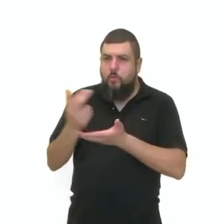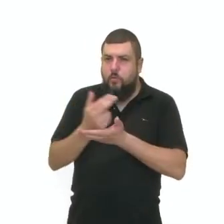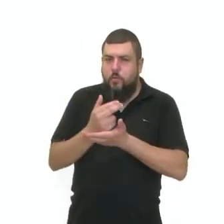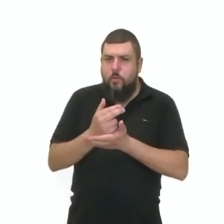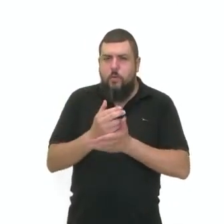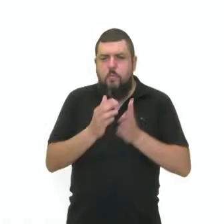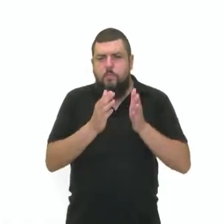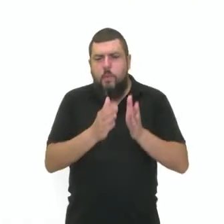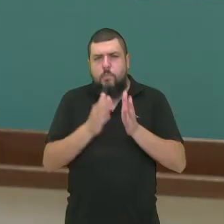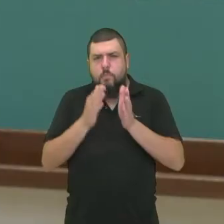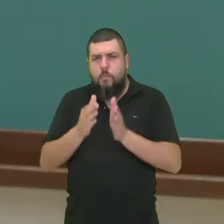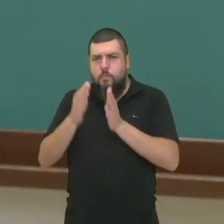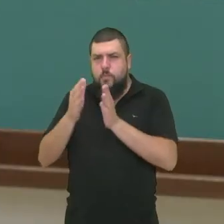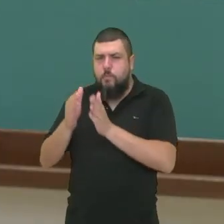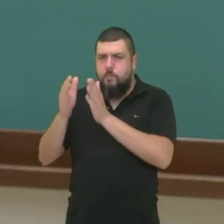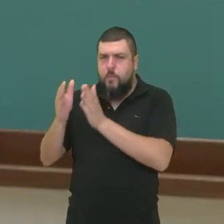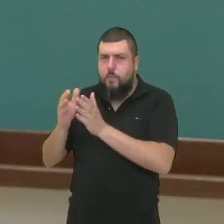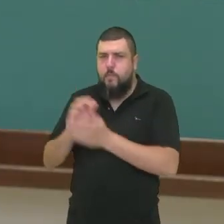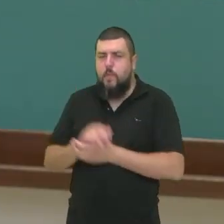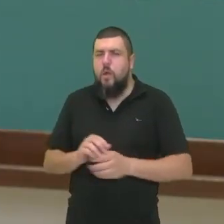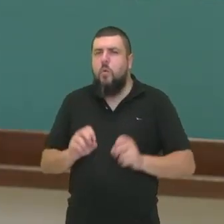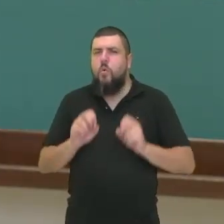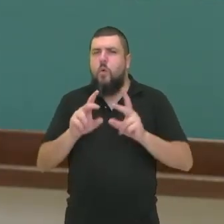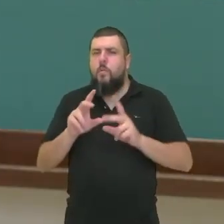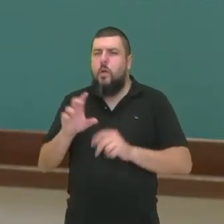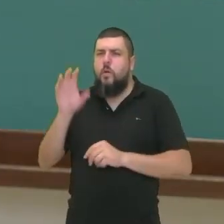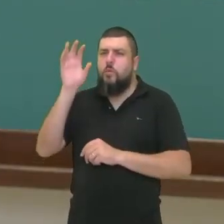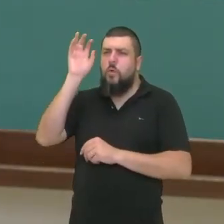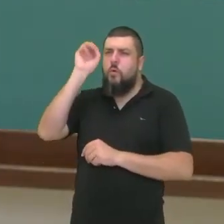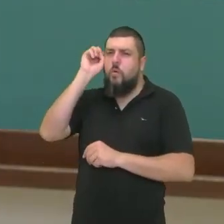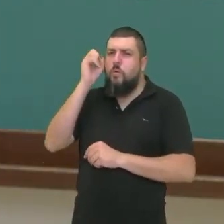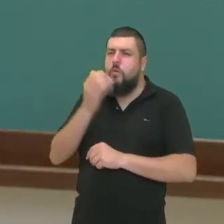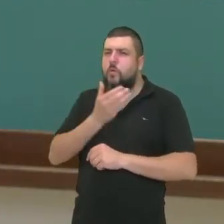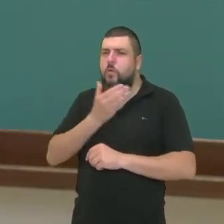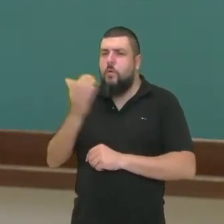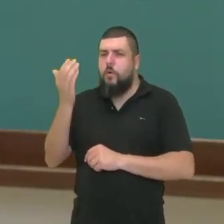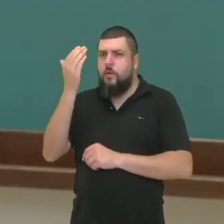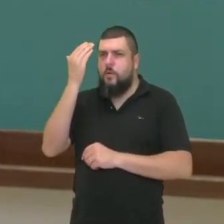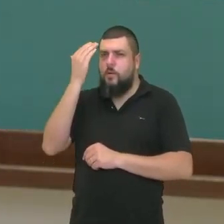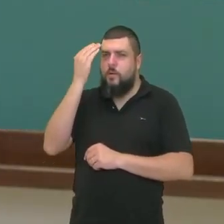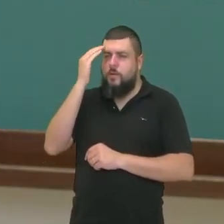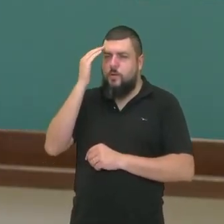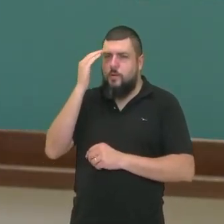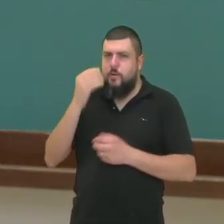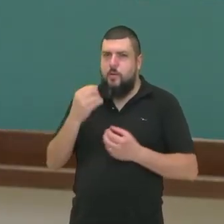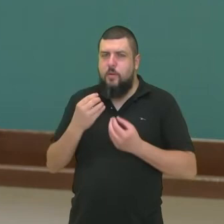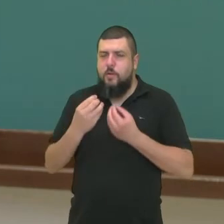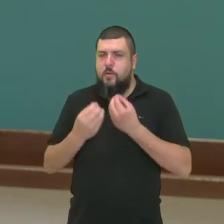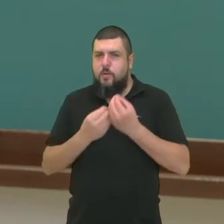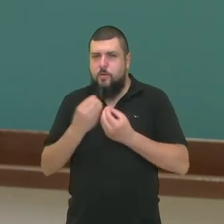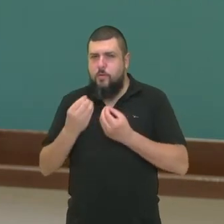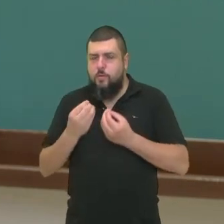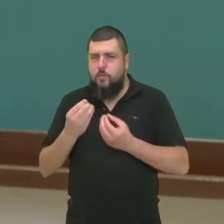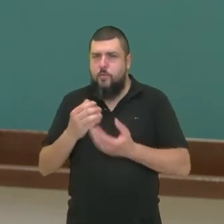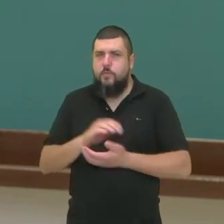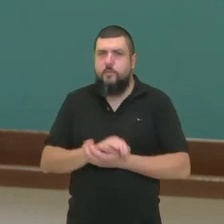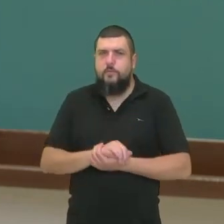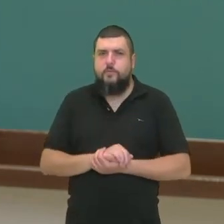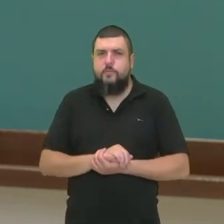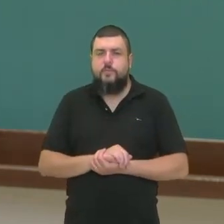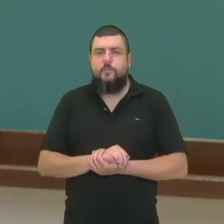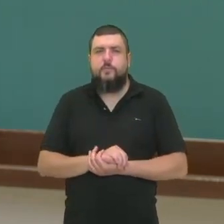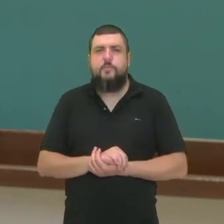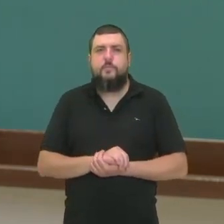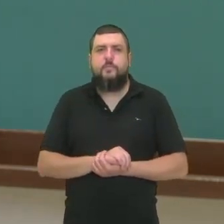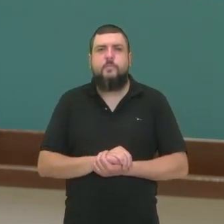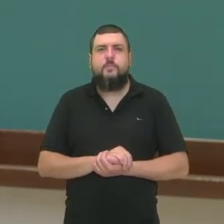A gente vai ouvir um pouquinho de uma ciranda para vocês entenderem um pouquinho essa questão do tempo, né? Então, vamos prestar atenção, tá bom? Então, vamos